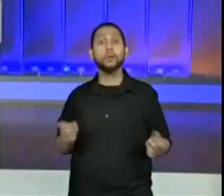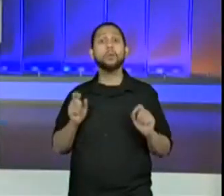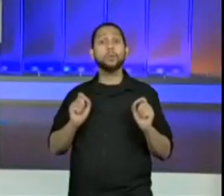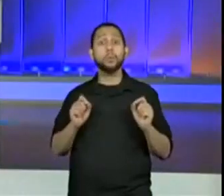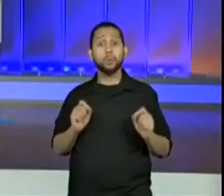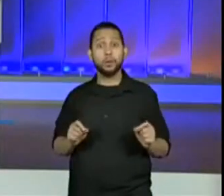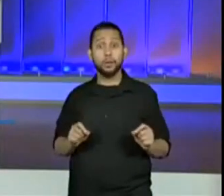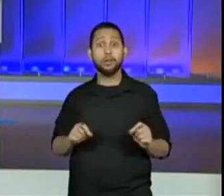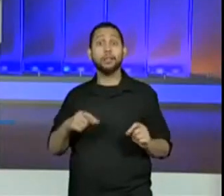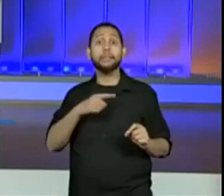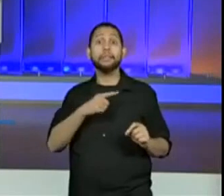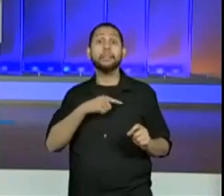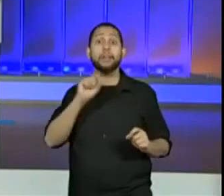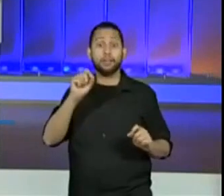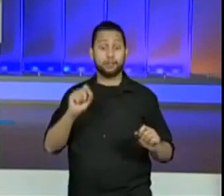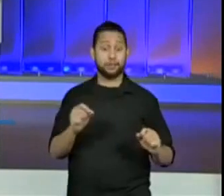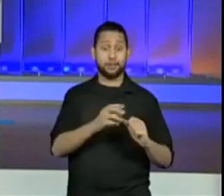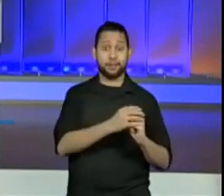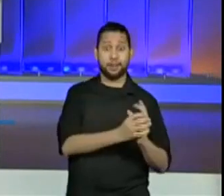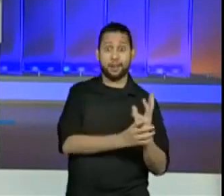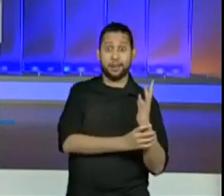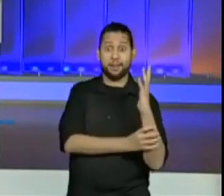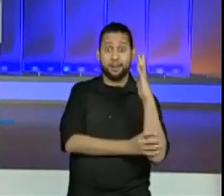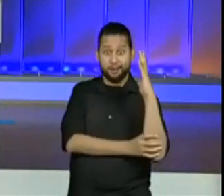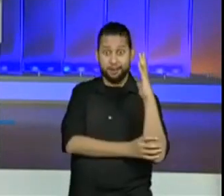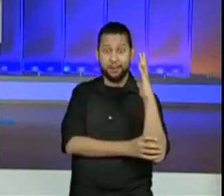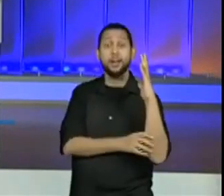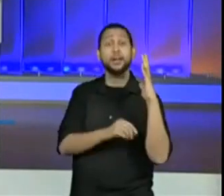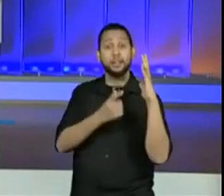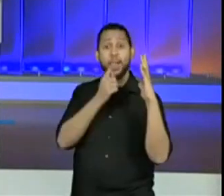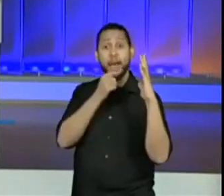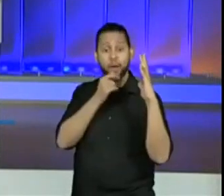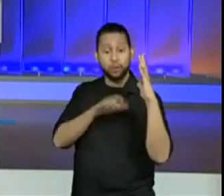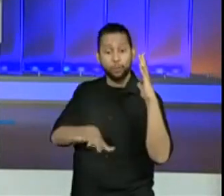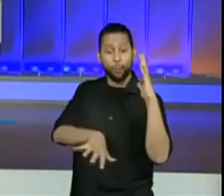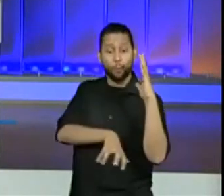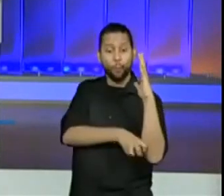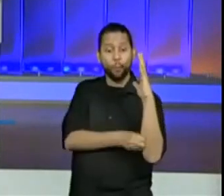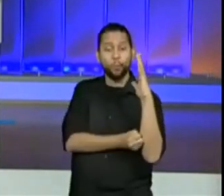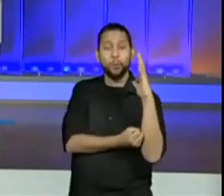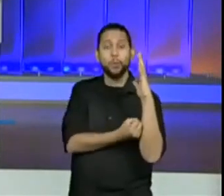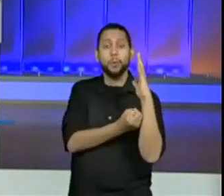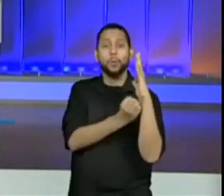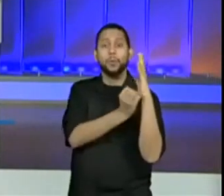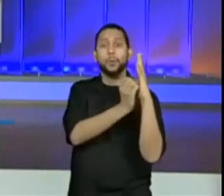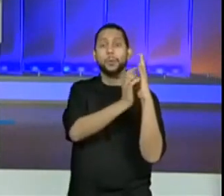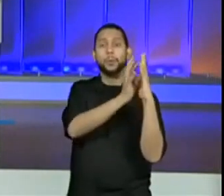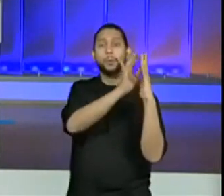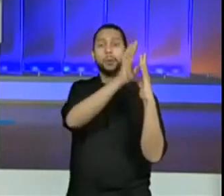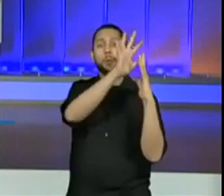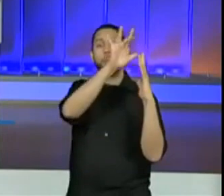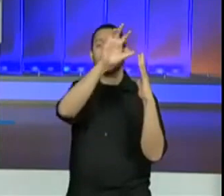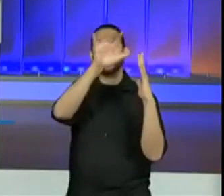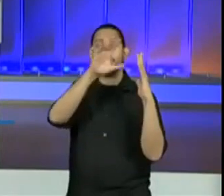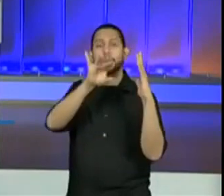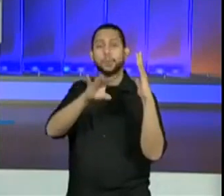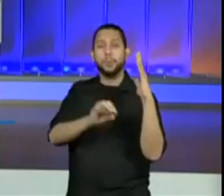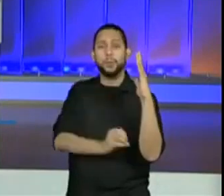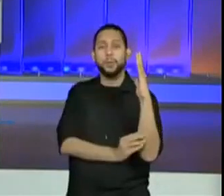manter a umidade das margens. Então, vamos colocar aí, umidificar as margens.